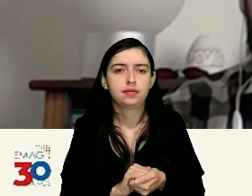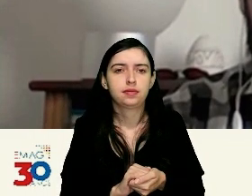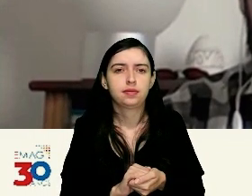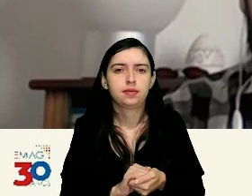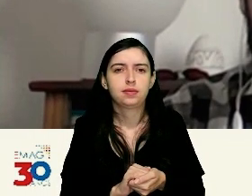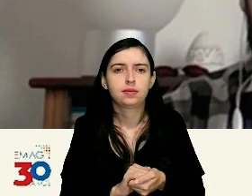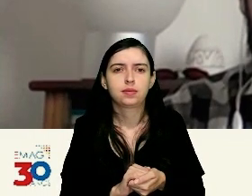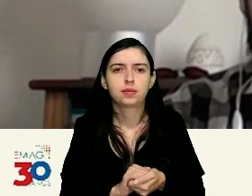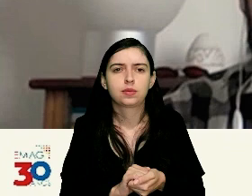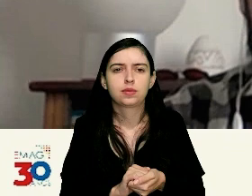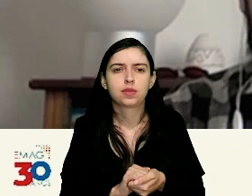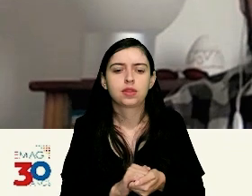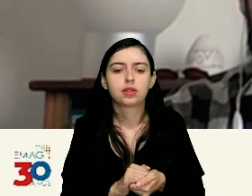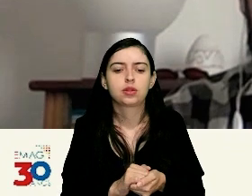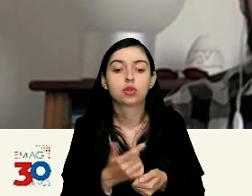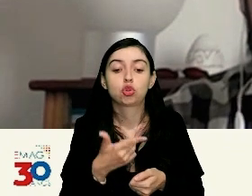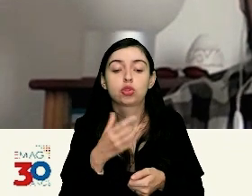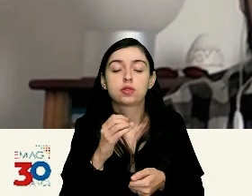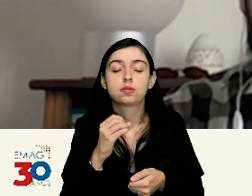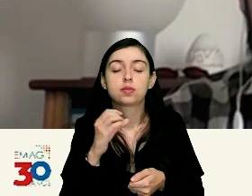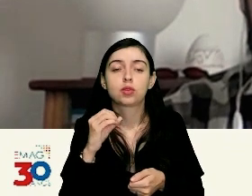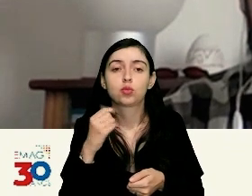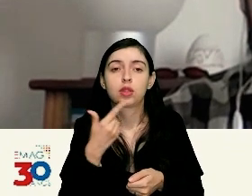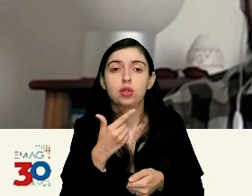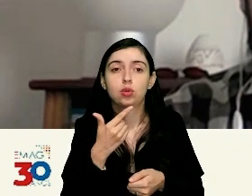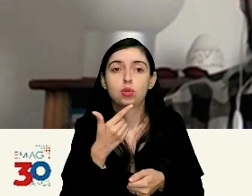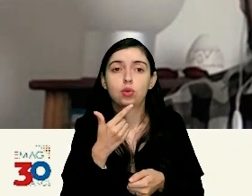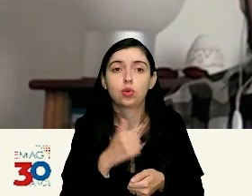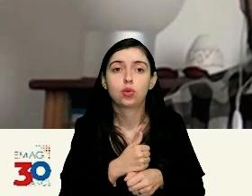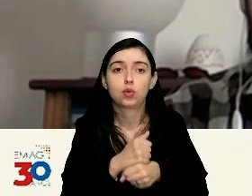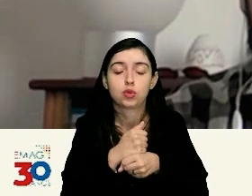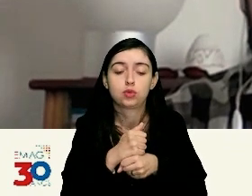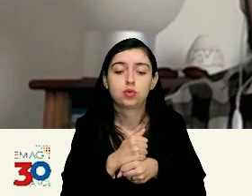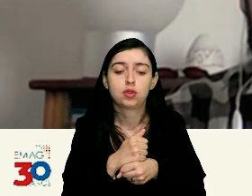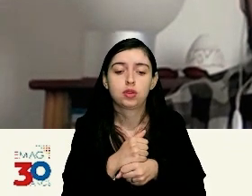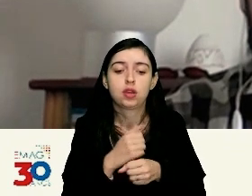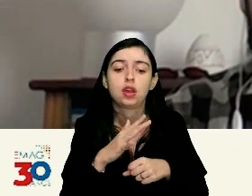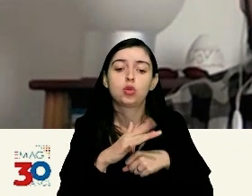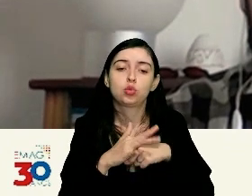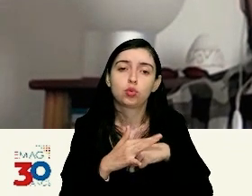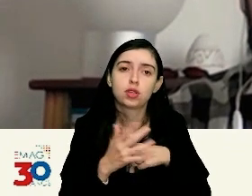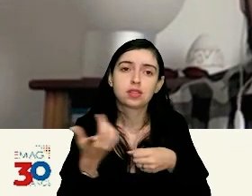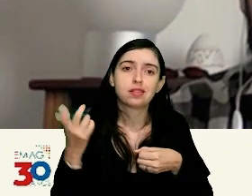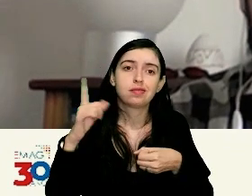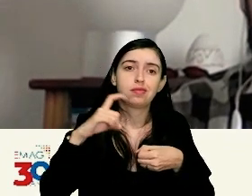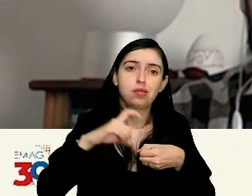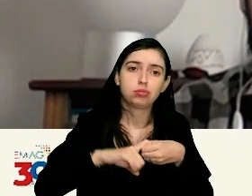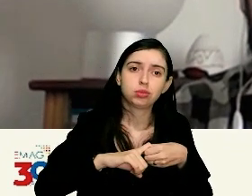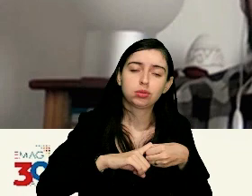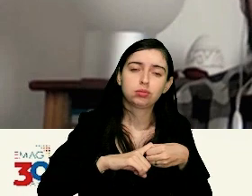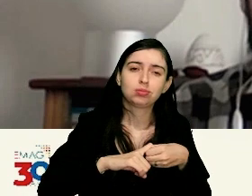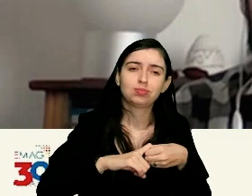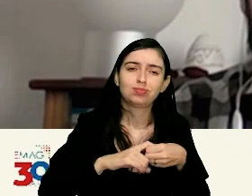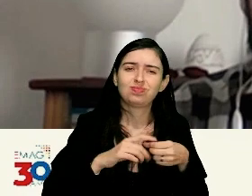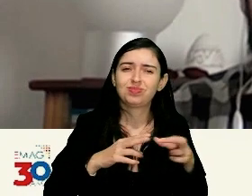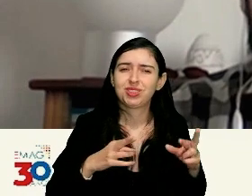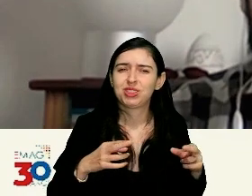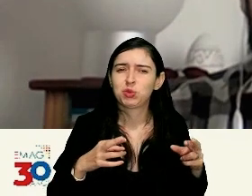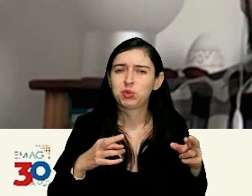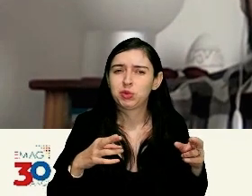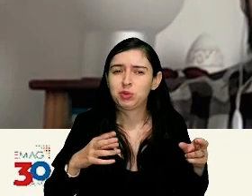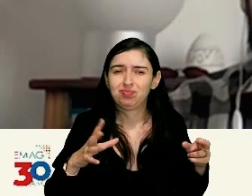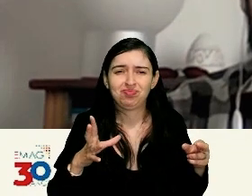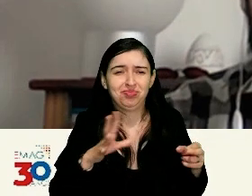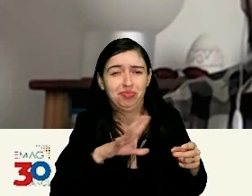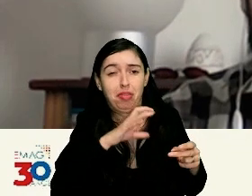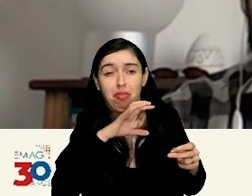foi em 2002, a doença voltou, e voltou de uma forma agressiva.